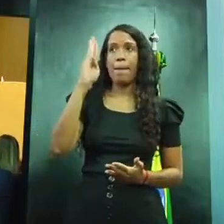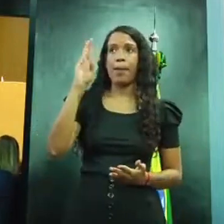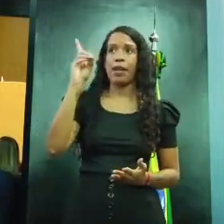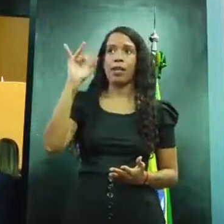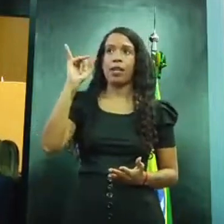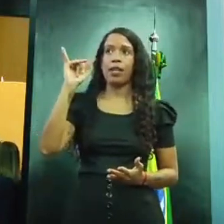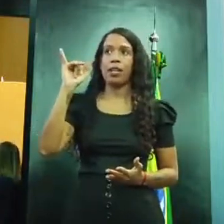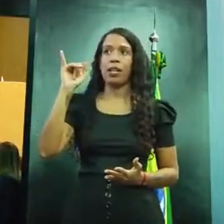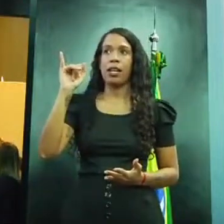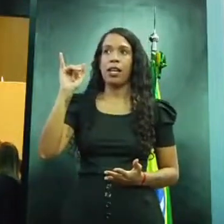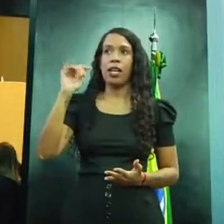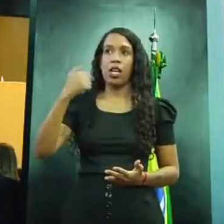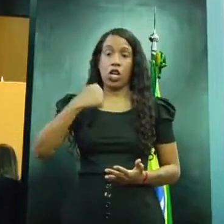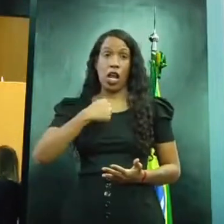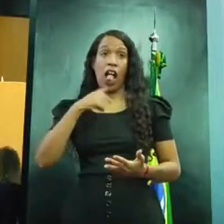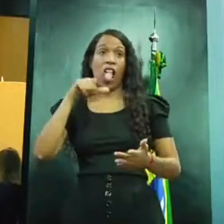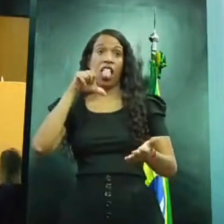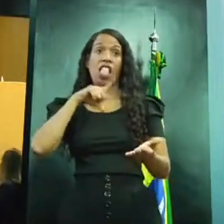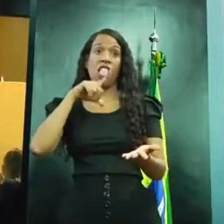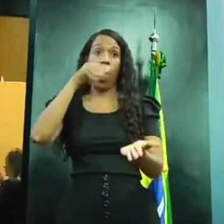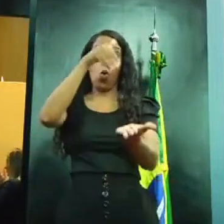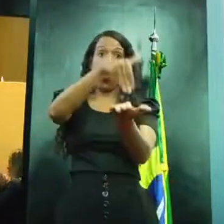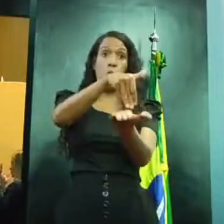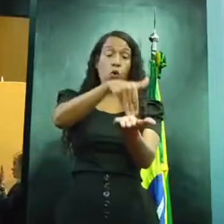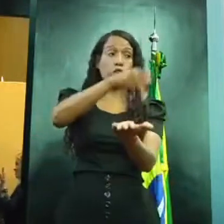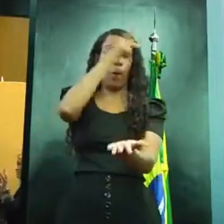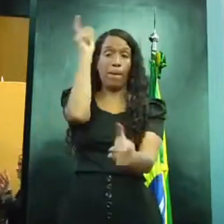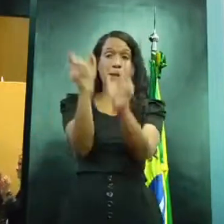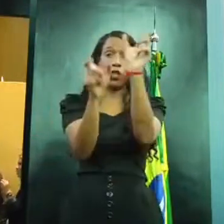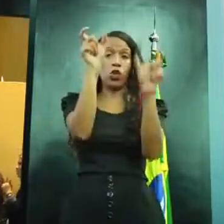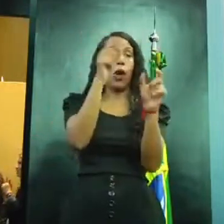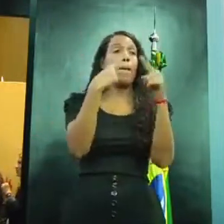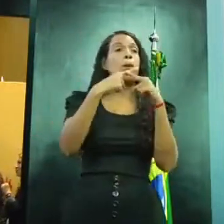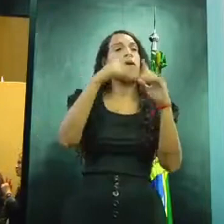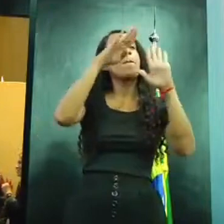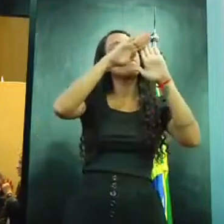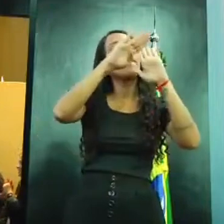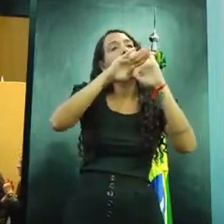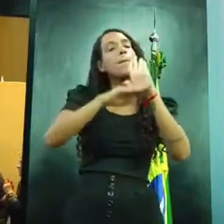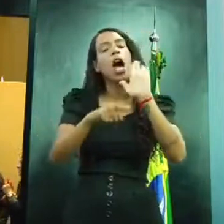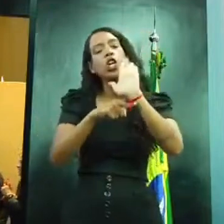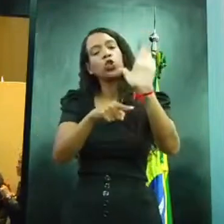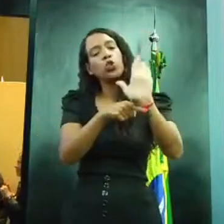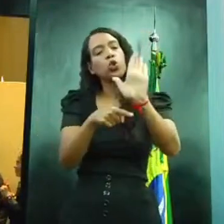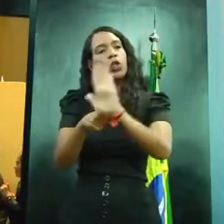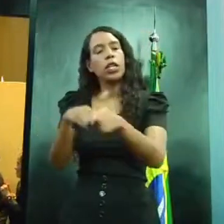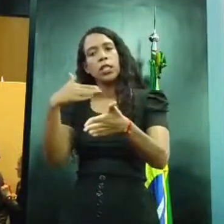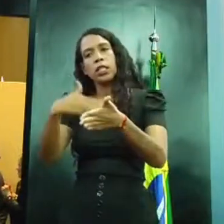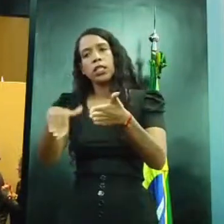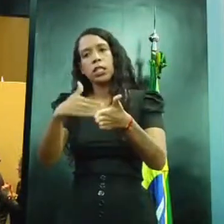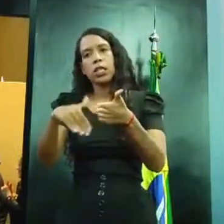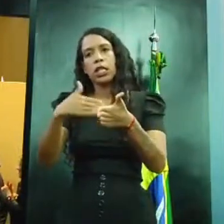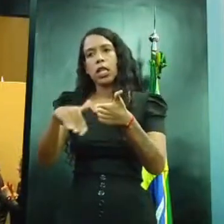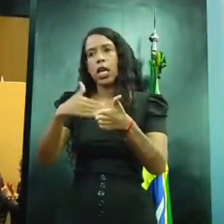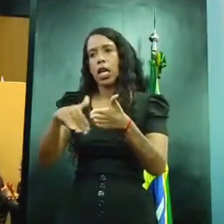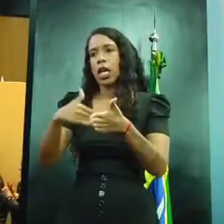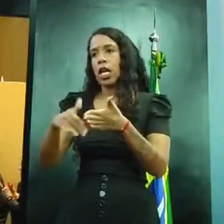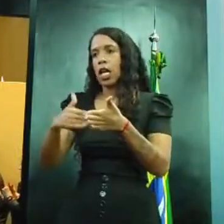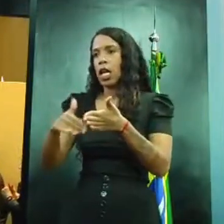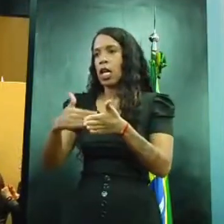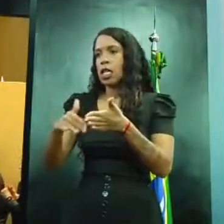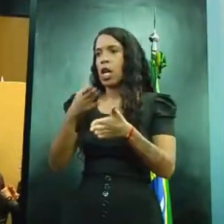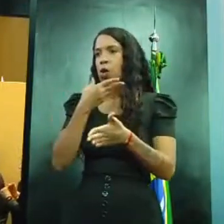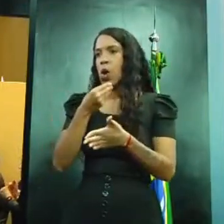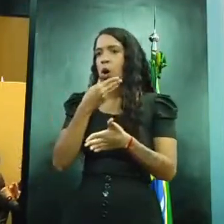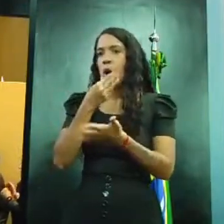de mim até o último, porque nós vamos definir, vamos ajudar o secretário Márcio Rosa, o secretário